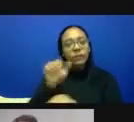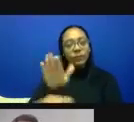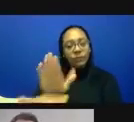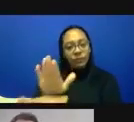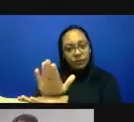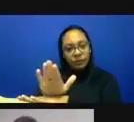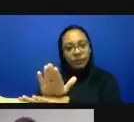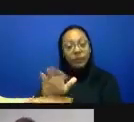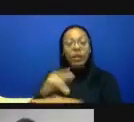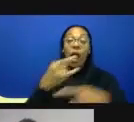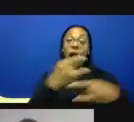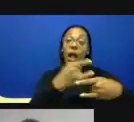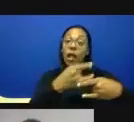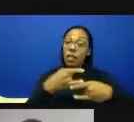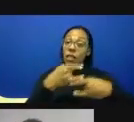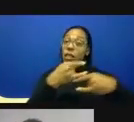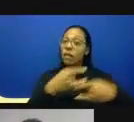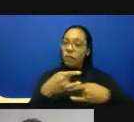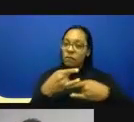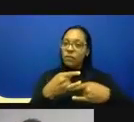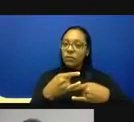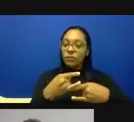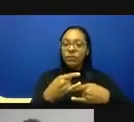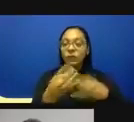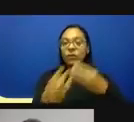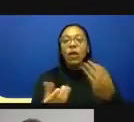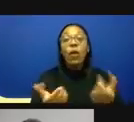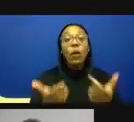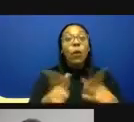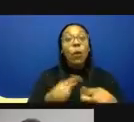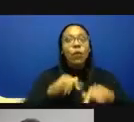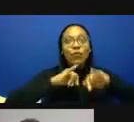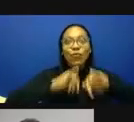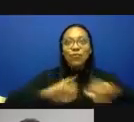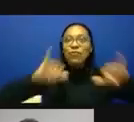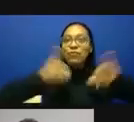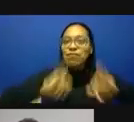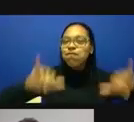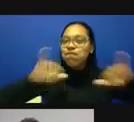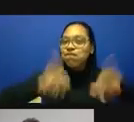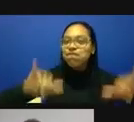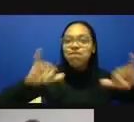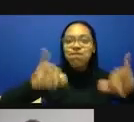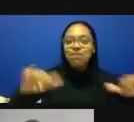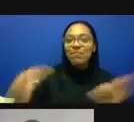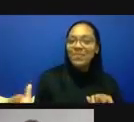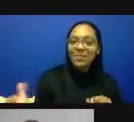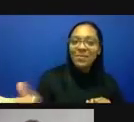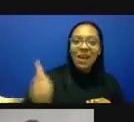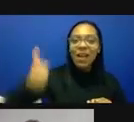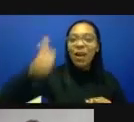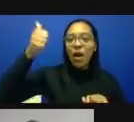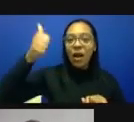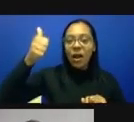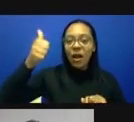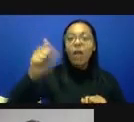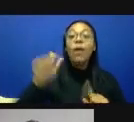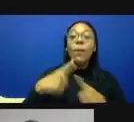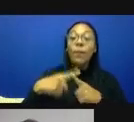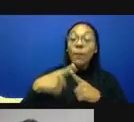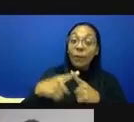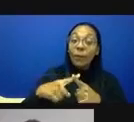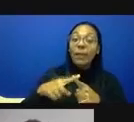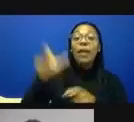própria live, né, como eu falei para vocês, né, quanto mais viralizar uma live como essa, melhor, porque vai chegar mais nesse público